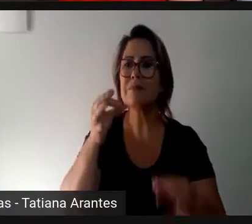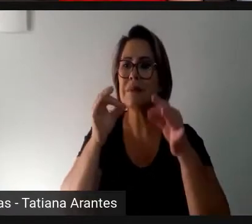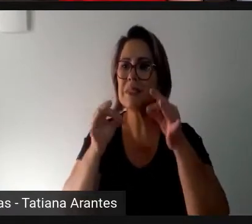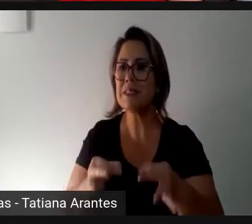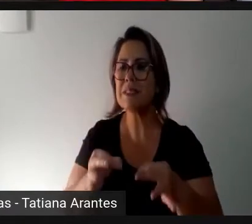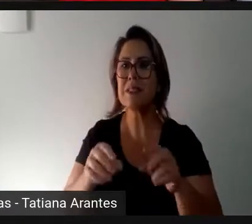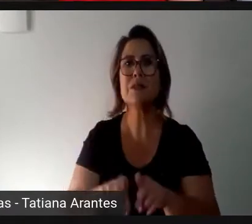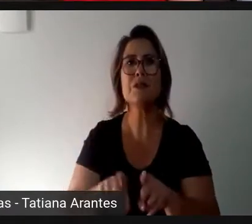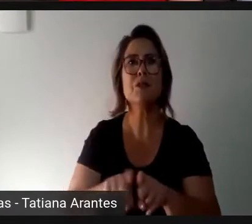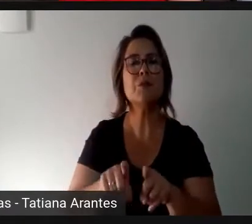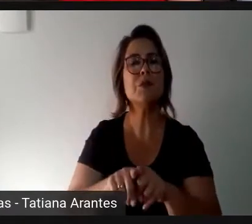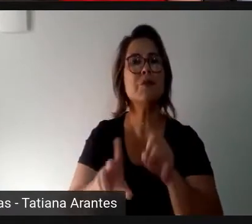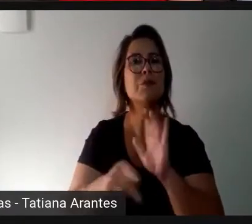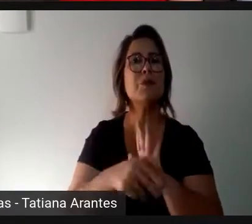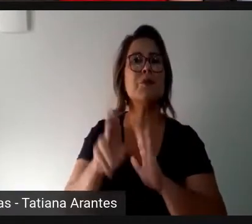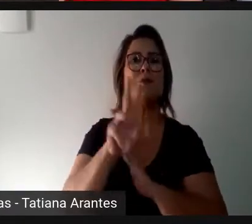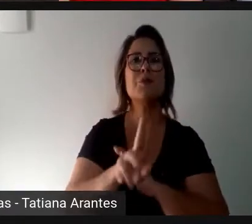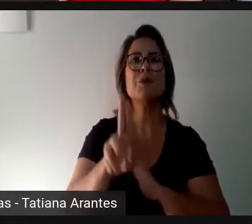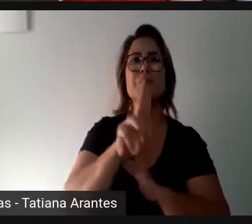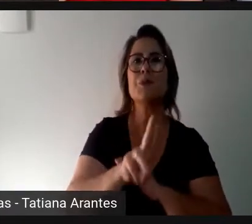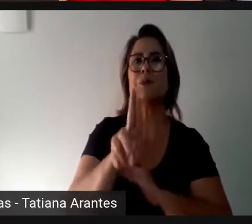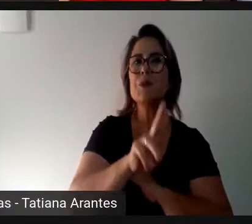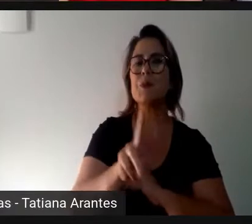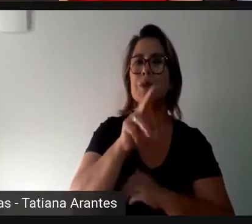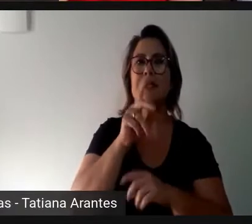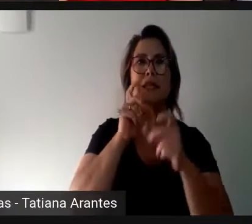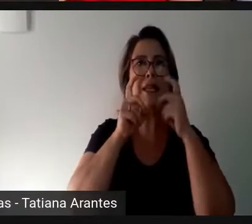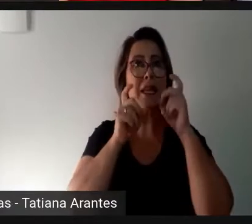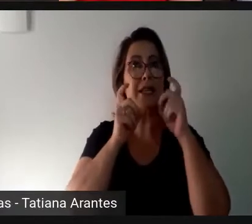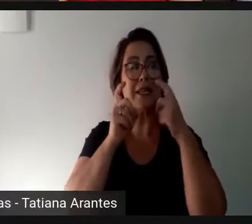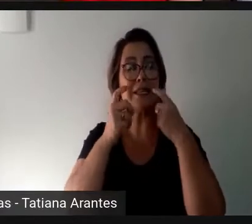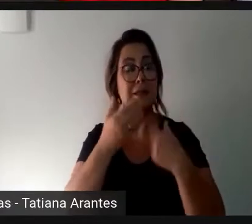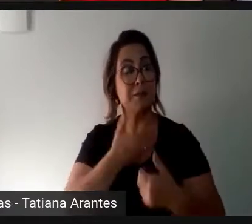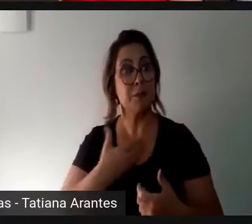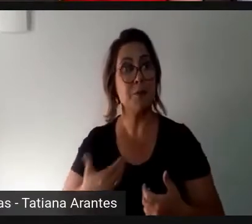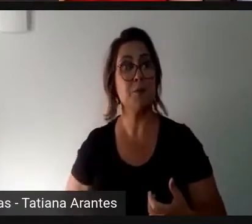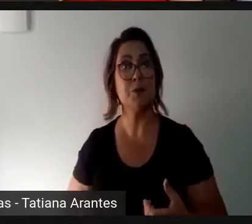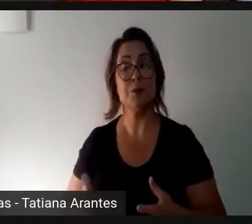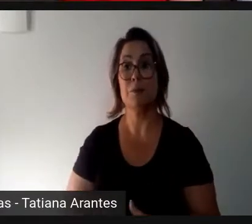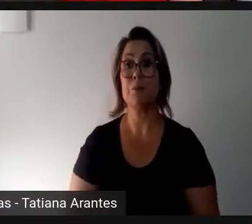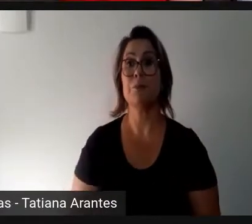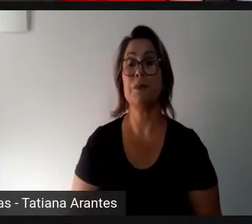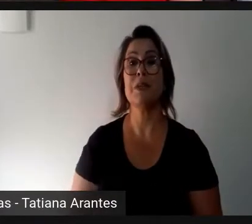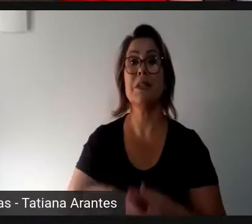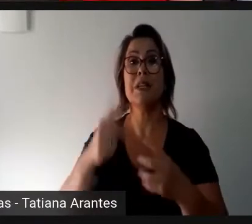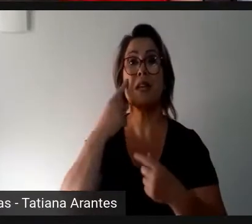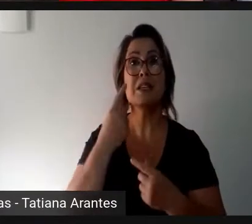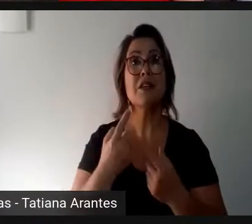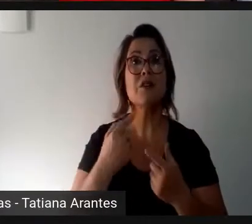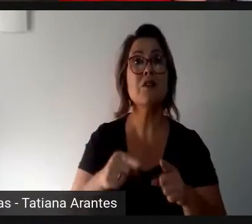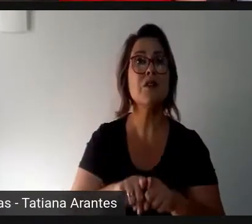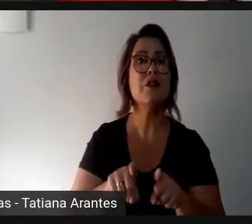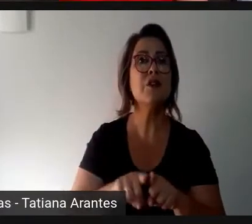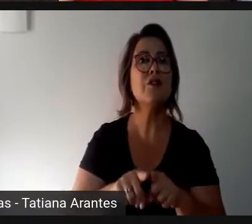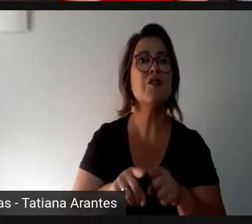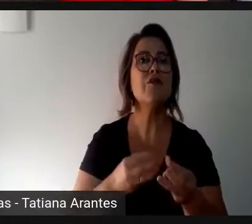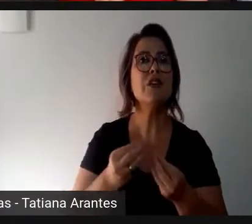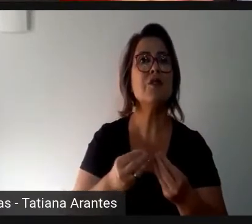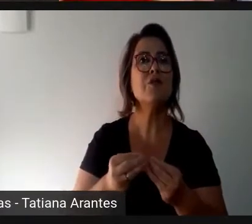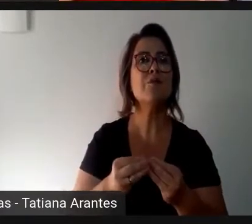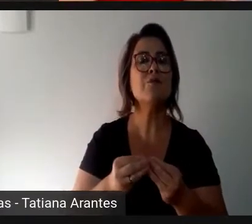para a administração pública. E aqui eu gostaria de fazer mais uma observação. Eu vejo o compliance como um jogo de dominó, em que ele vai